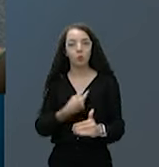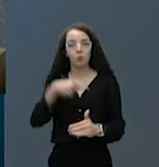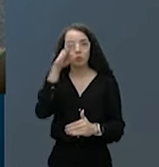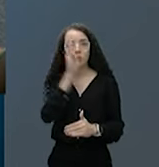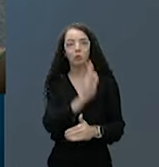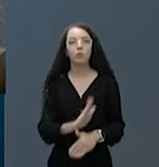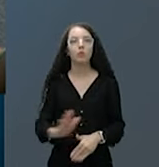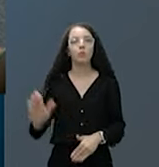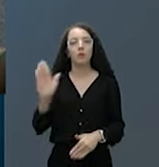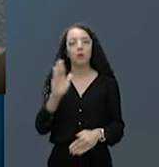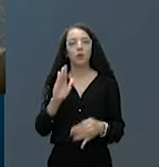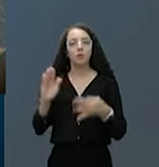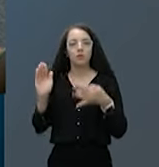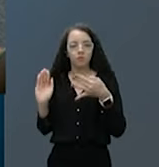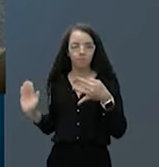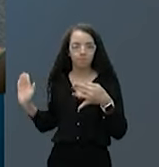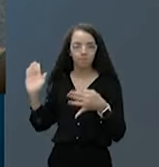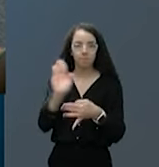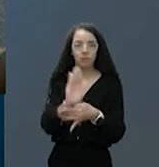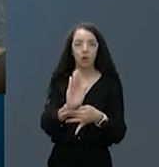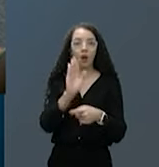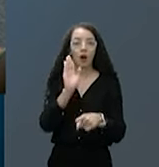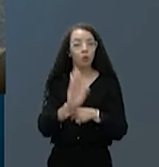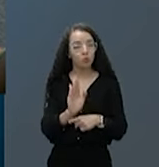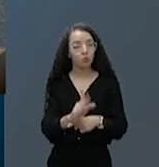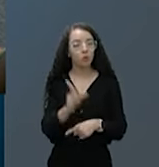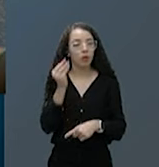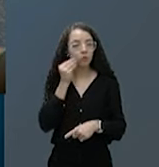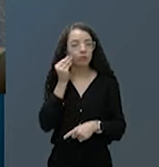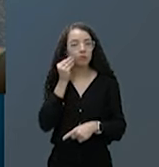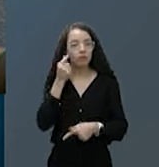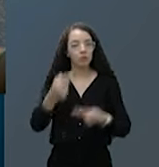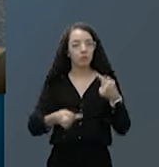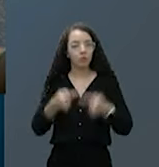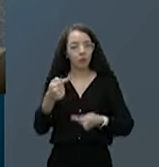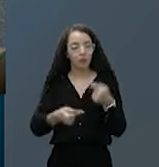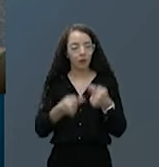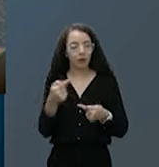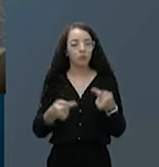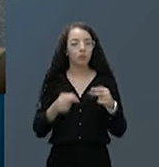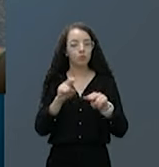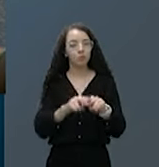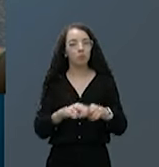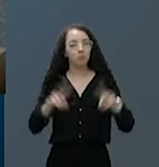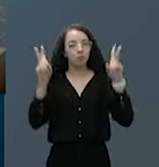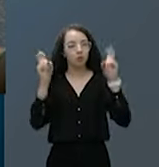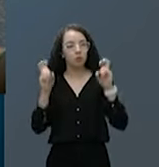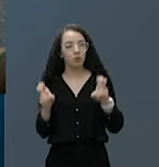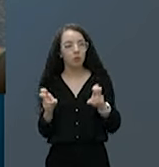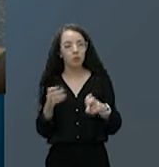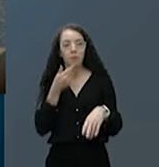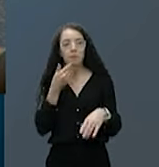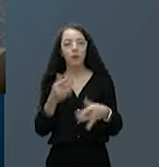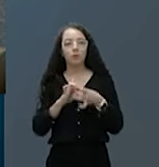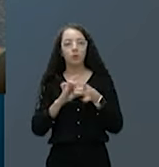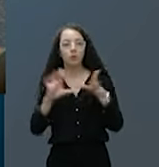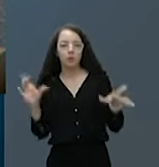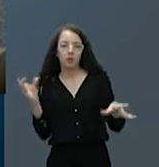contribuir ao debate no tocante ao tema repetitivo número 1201. E já peço ver, né, os eminentes ministros para tentar ser um pouco